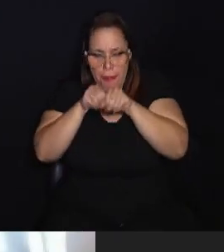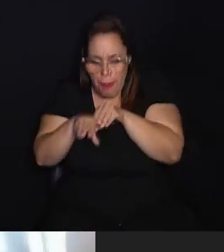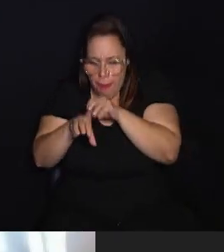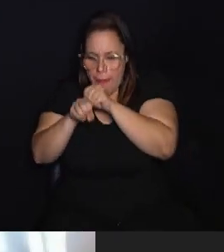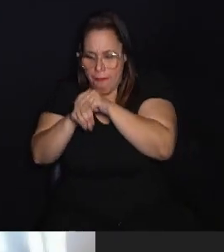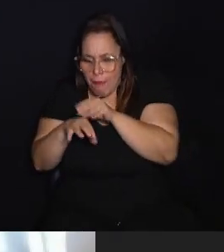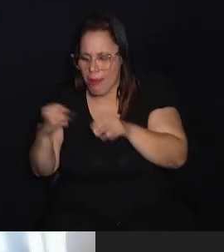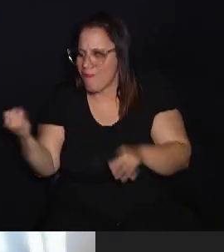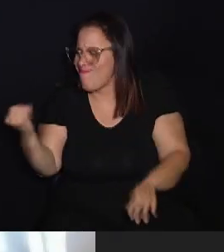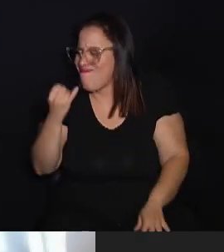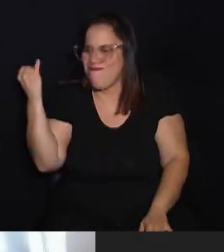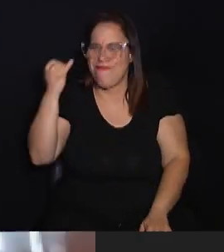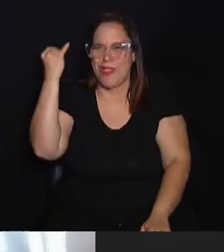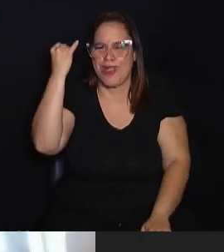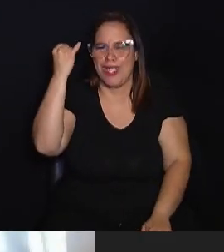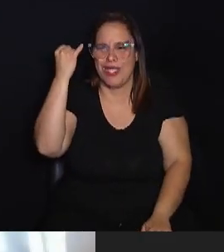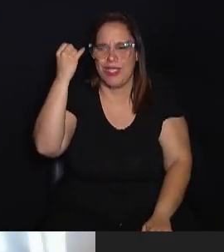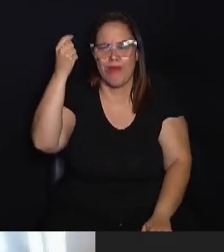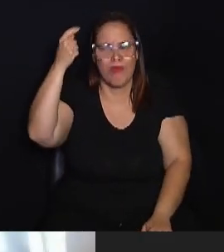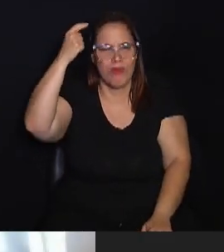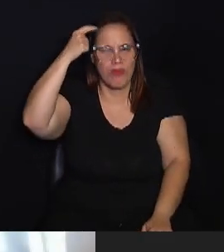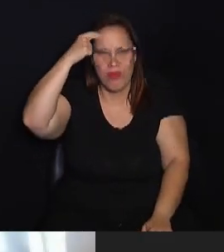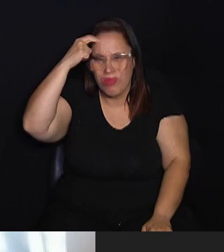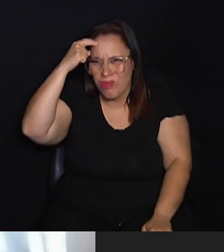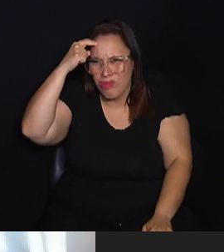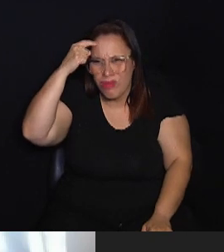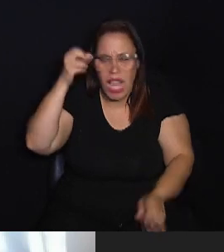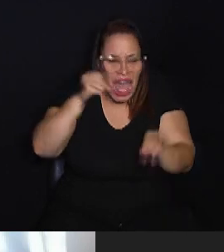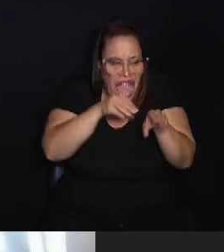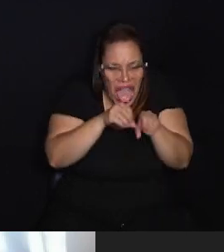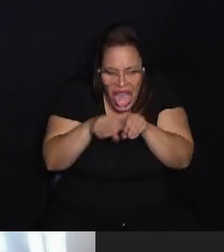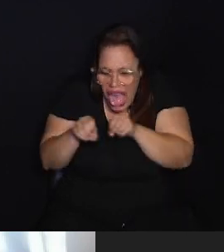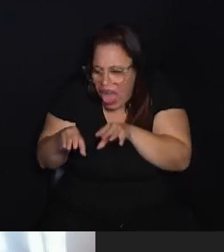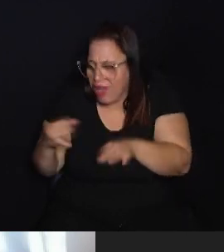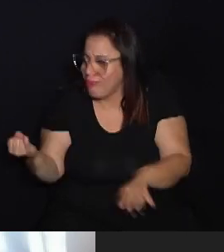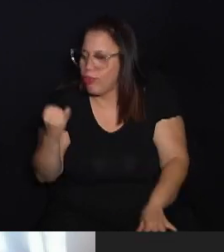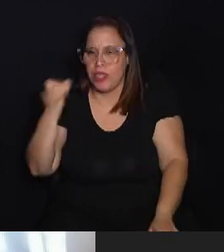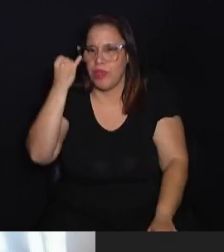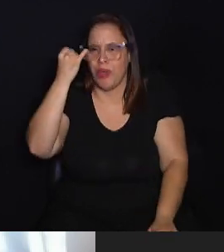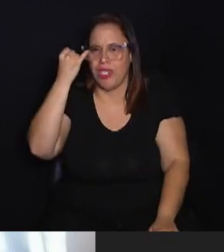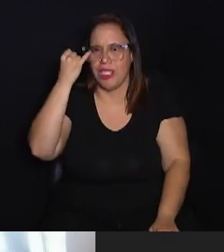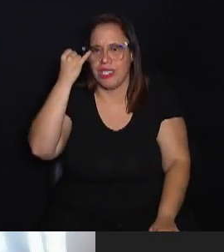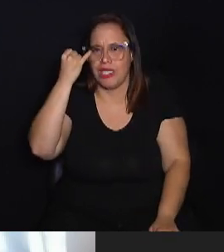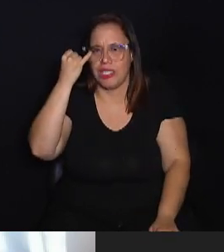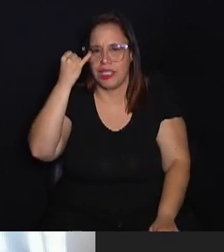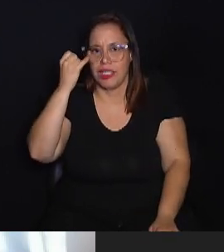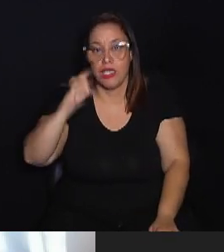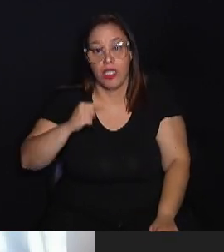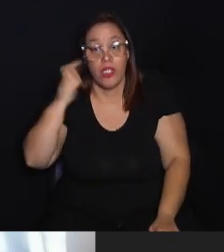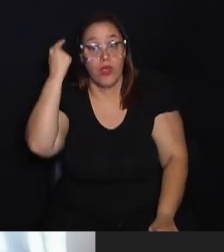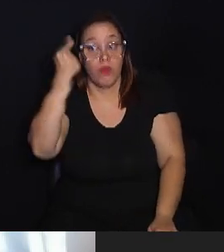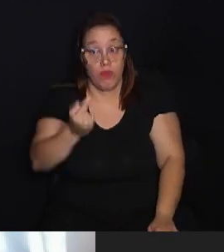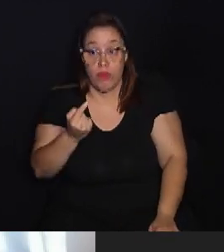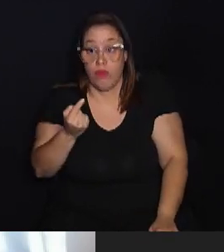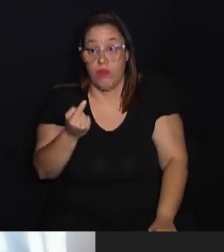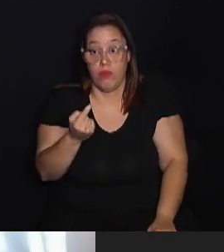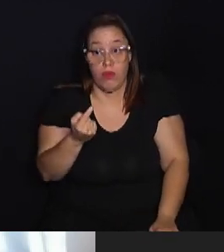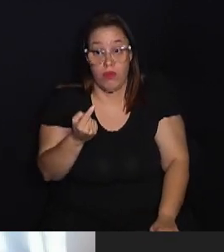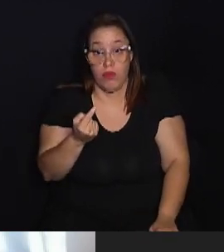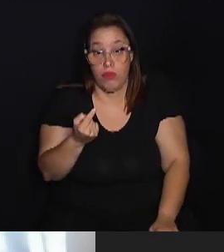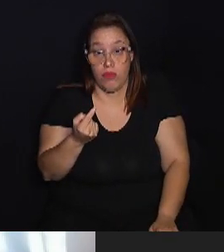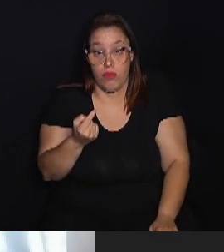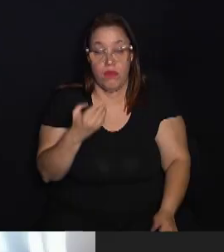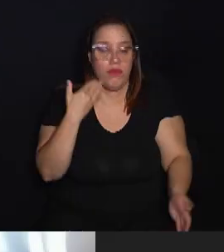é fundamental. Conscientização, educação é fundamental. Depois disso,